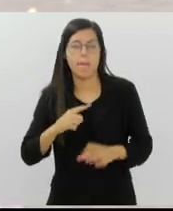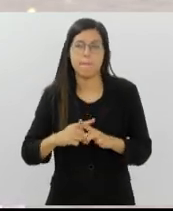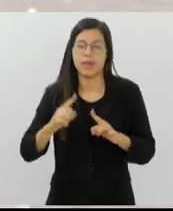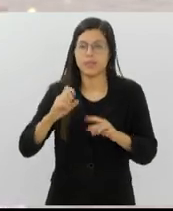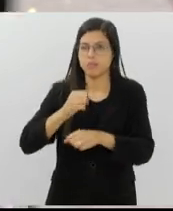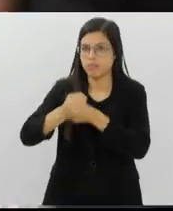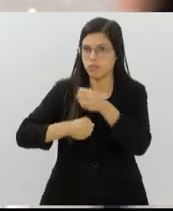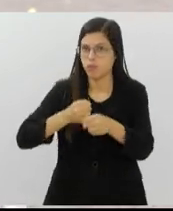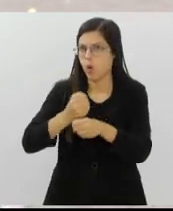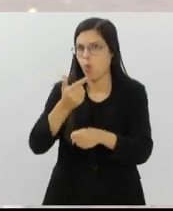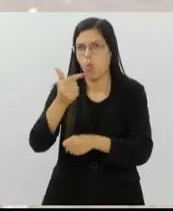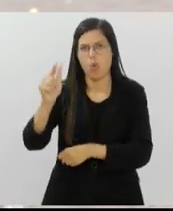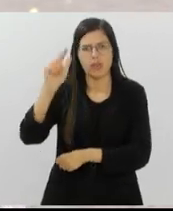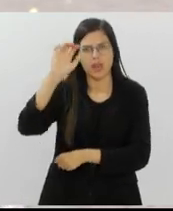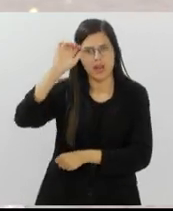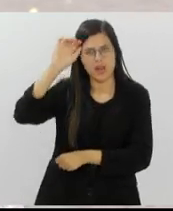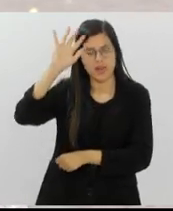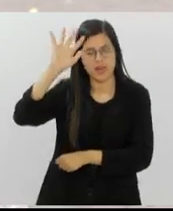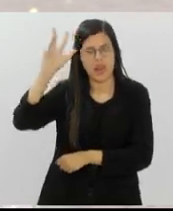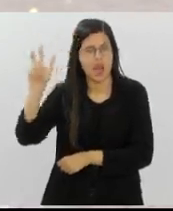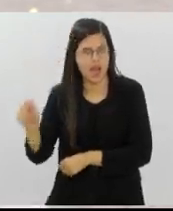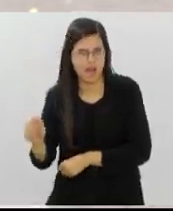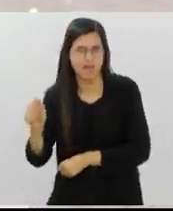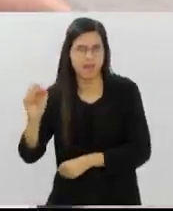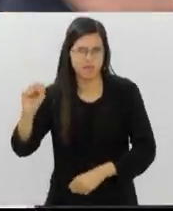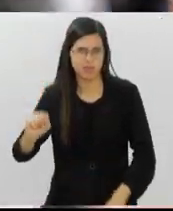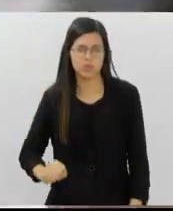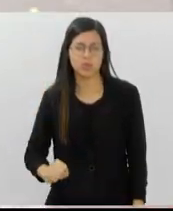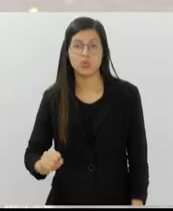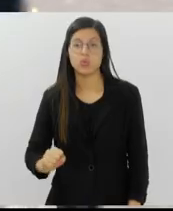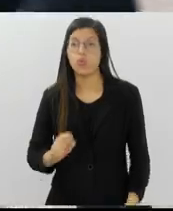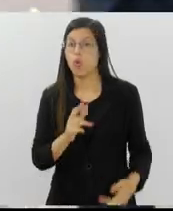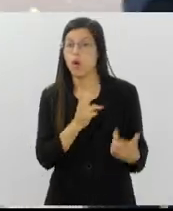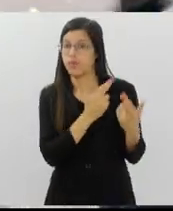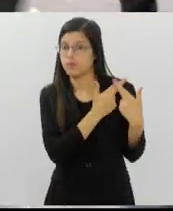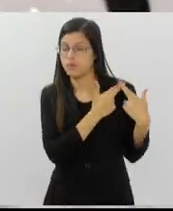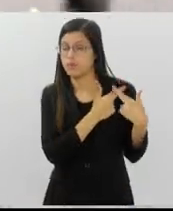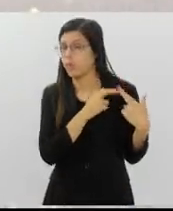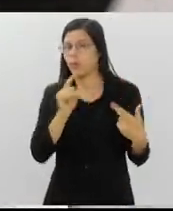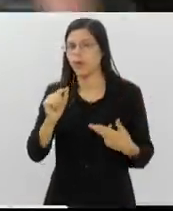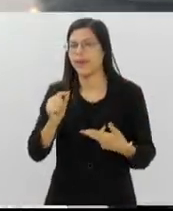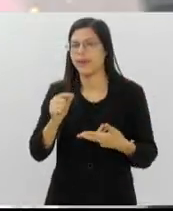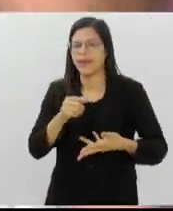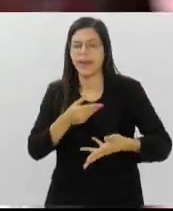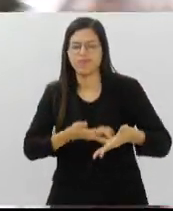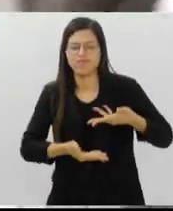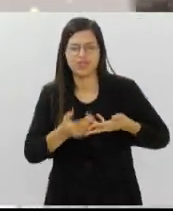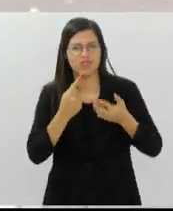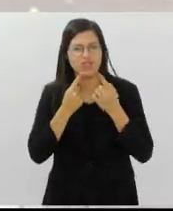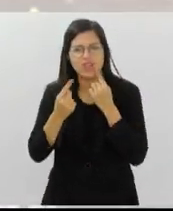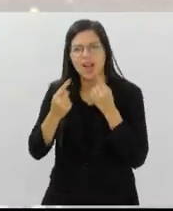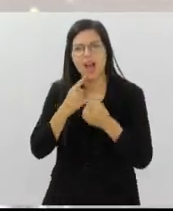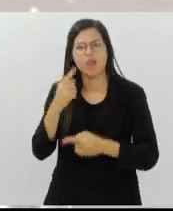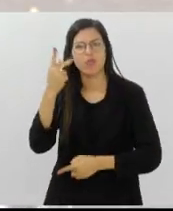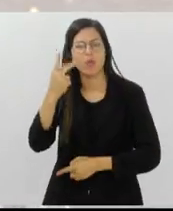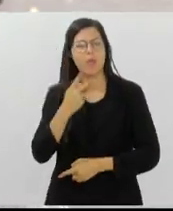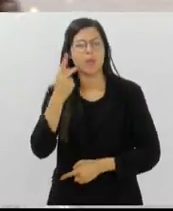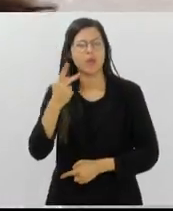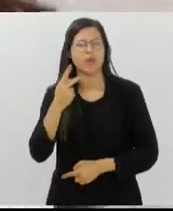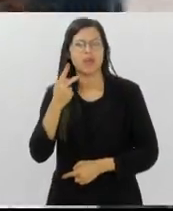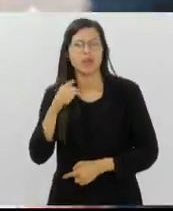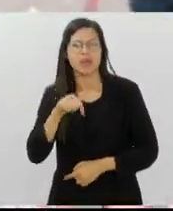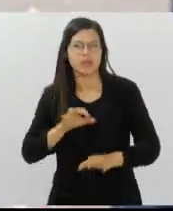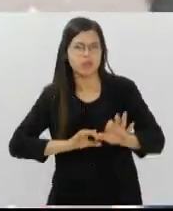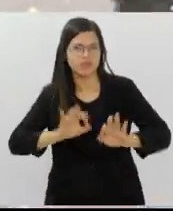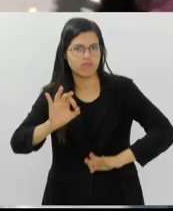Sul. E o nosso trabalho de Sherpa é basicamente estabelecer o diálogo político entre as organizações da sociedade civil